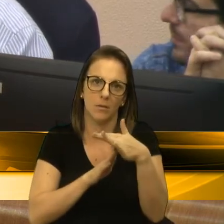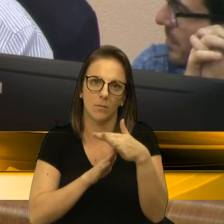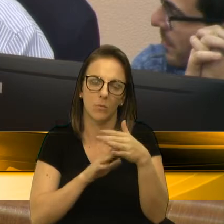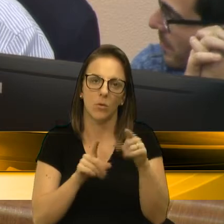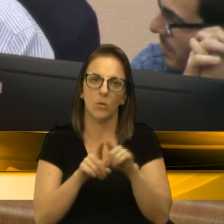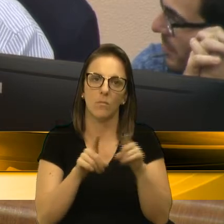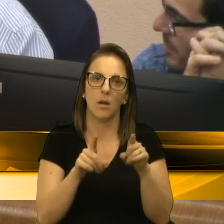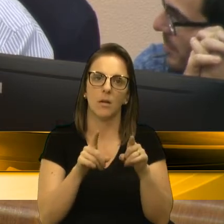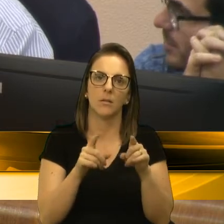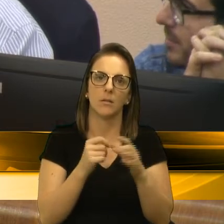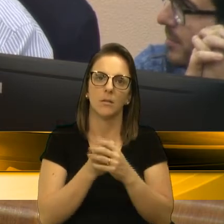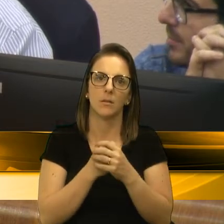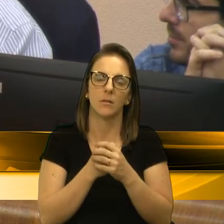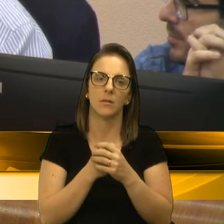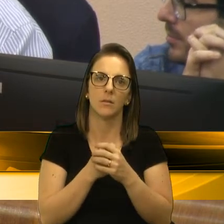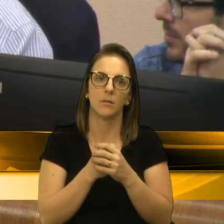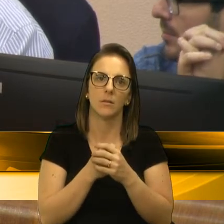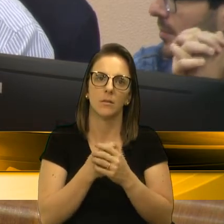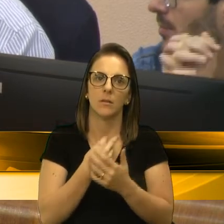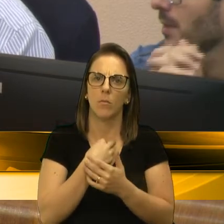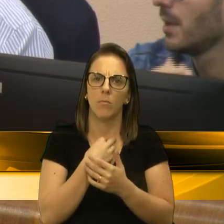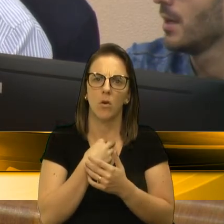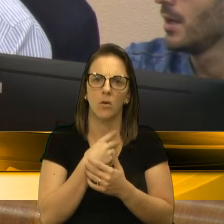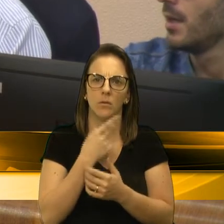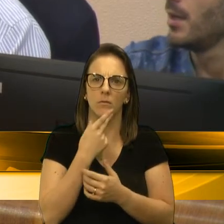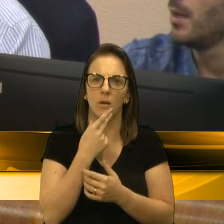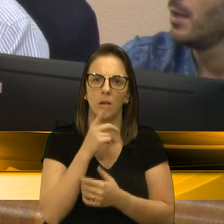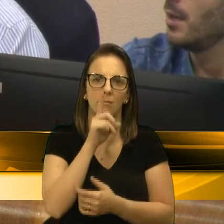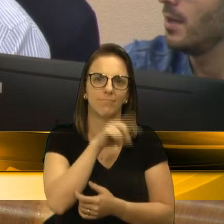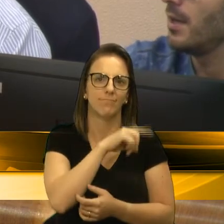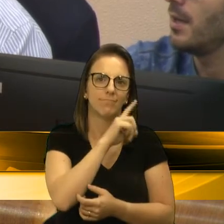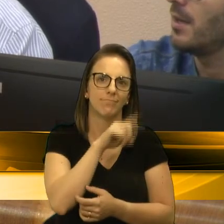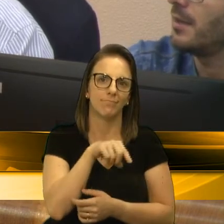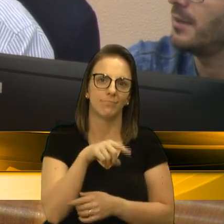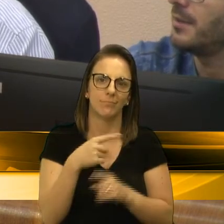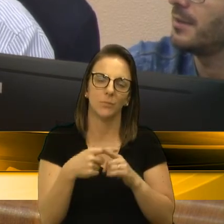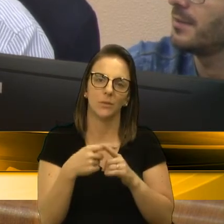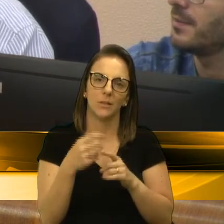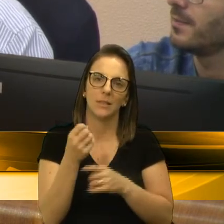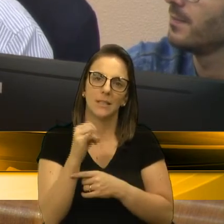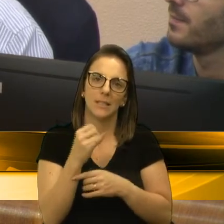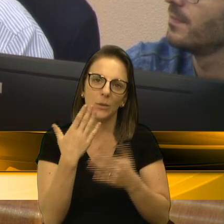desatendida sua forma, não se deve anulá-lo. Em comparação com o seu correspondente no